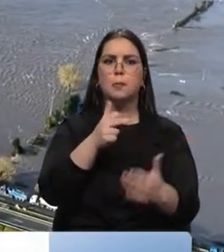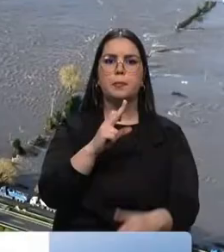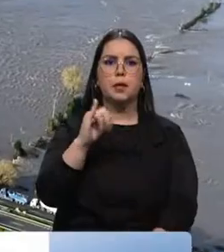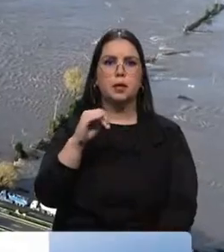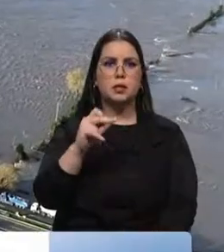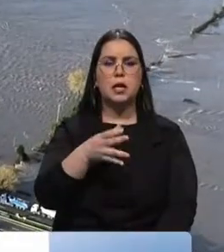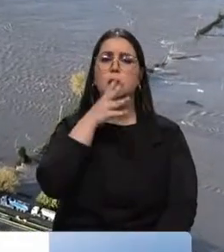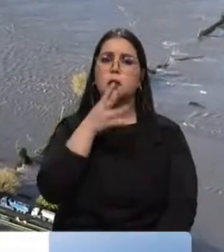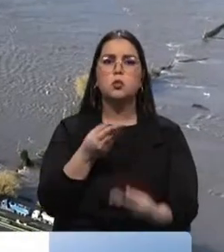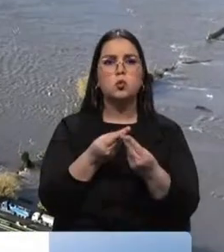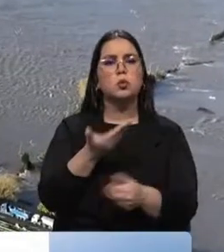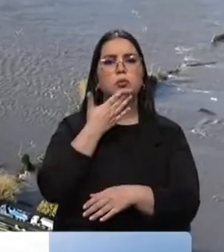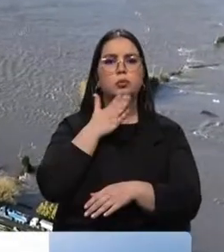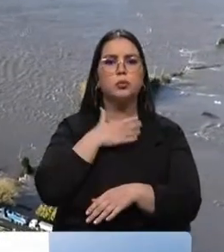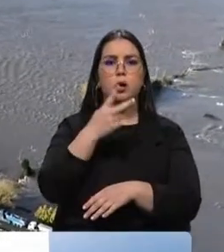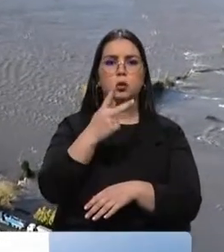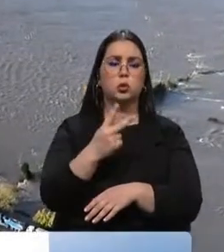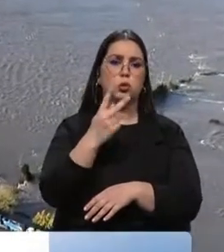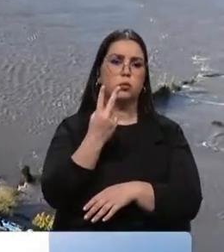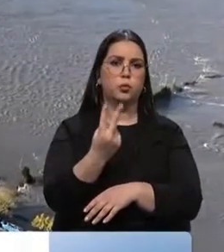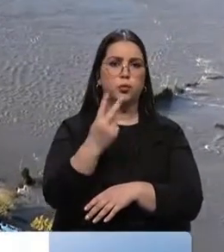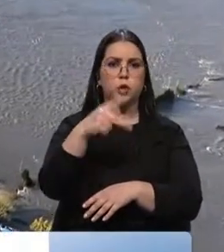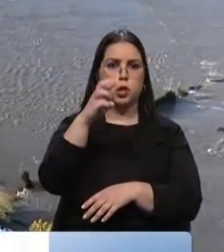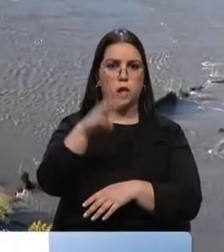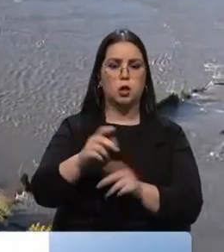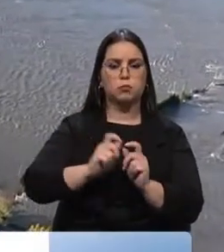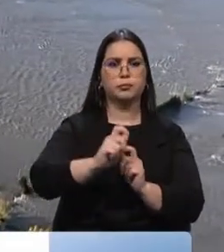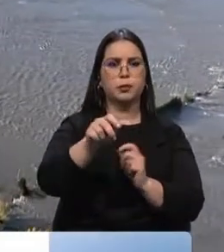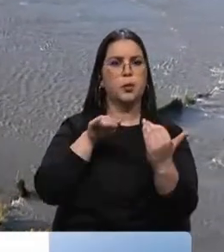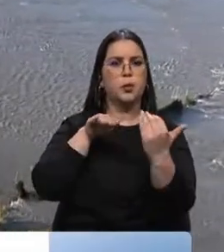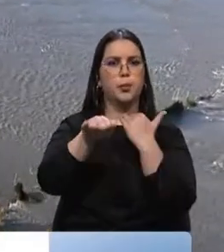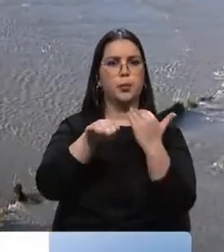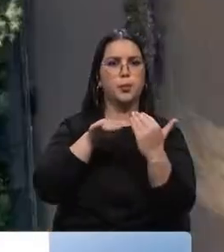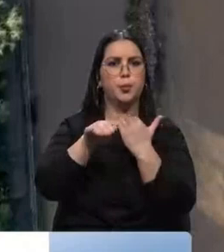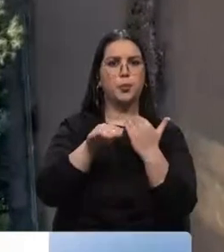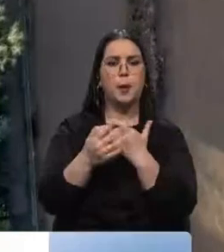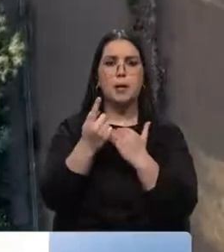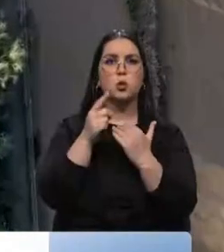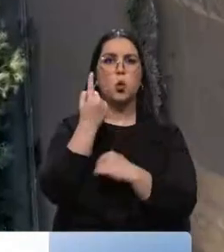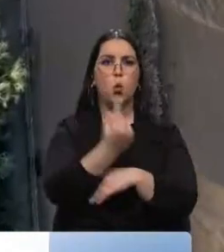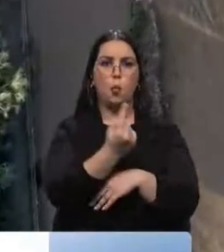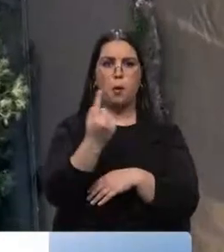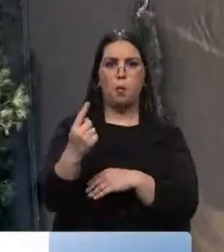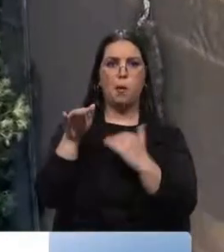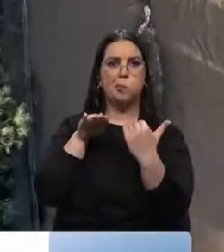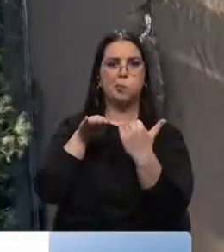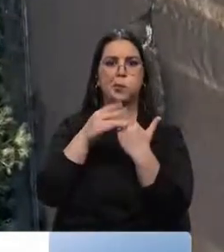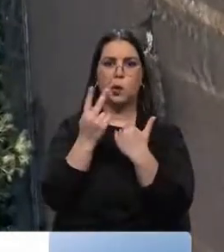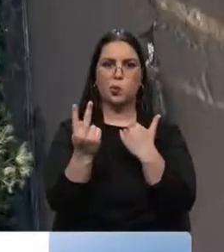solução ainda temporária, ao longo de 2 km. A circulação em ambos os sentidos faz-se agora com uma via para cada lado e